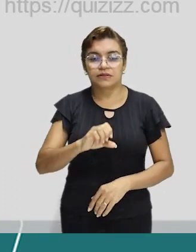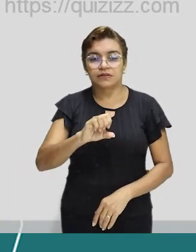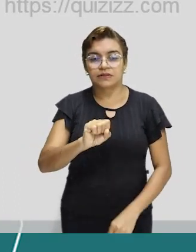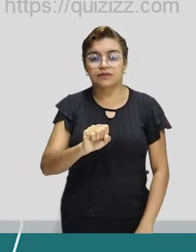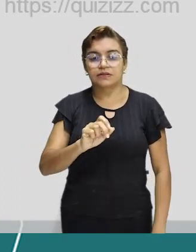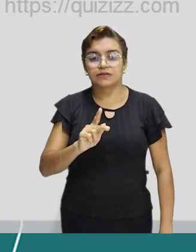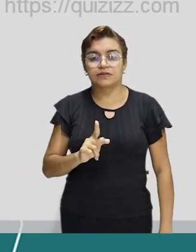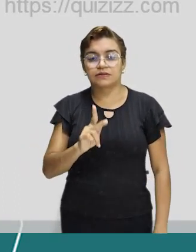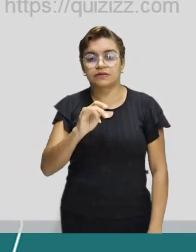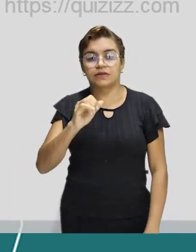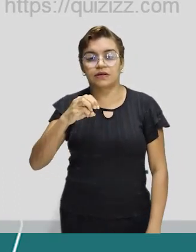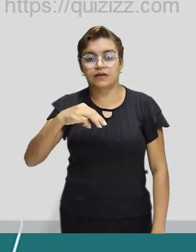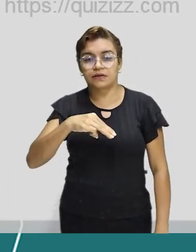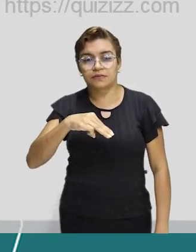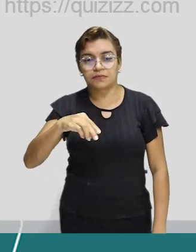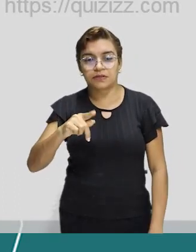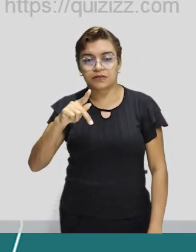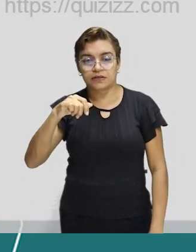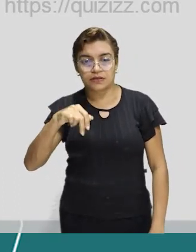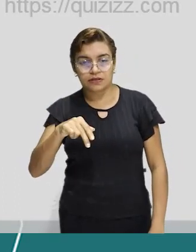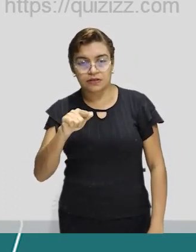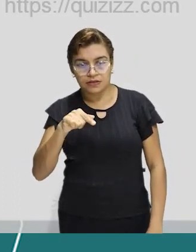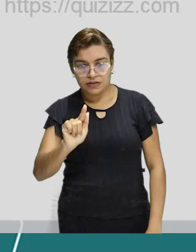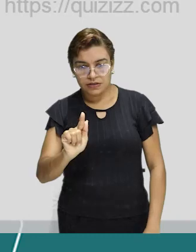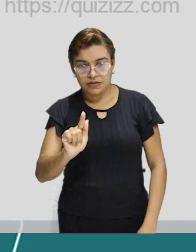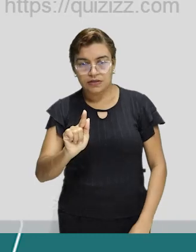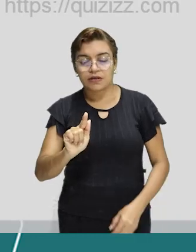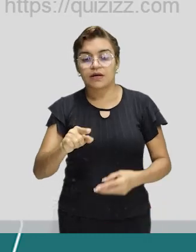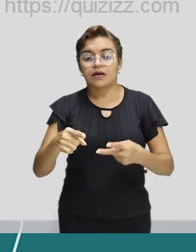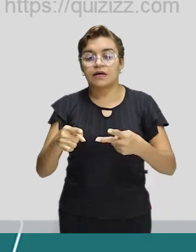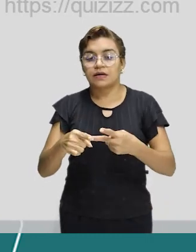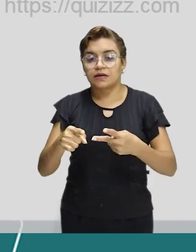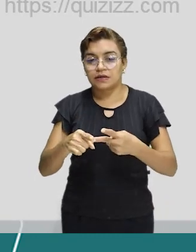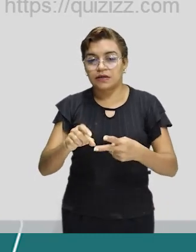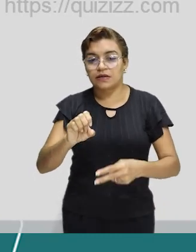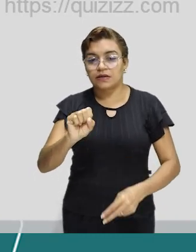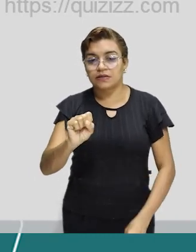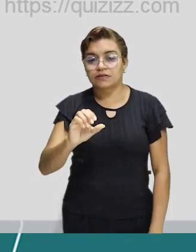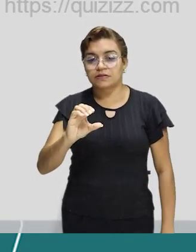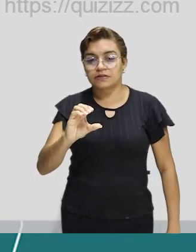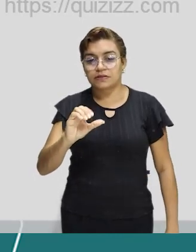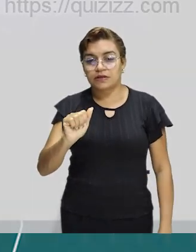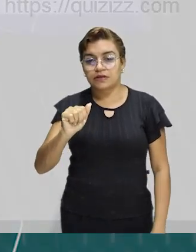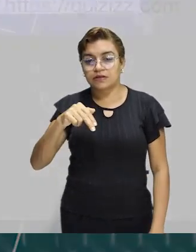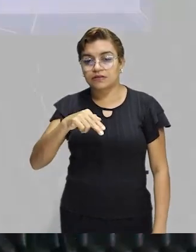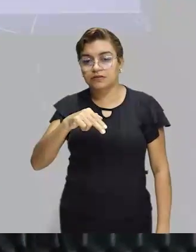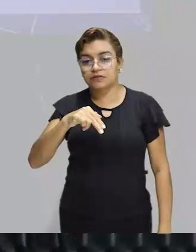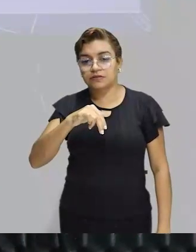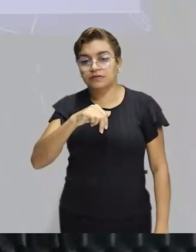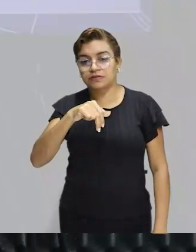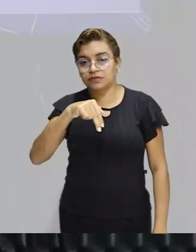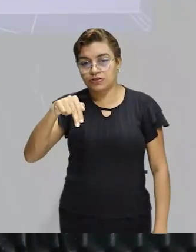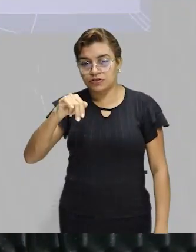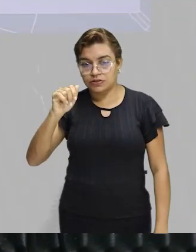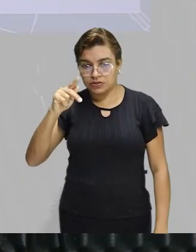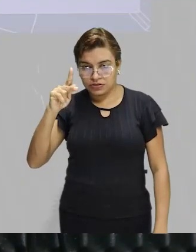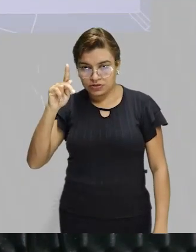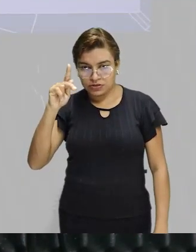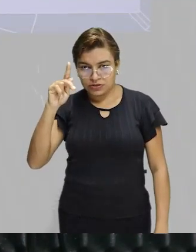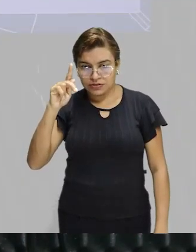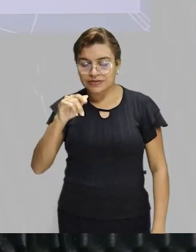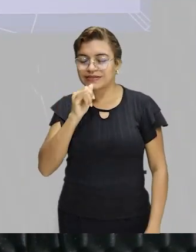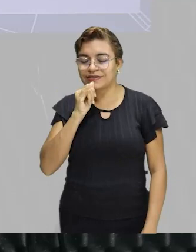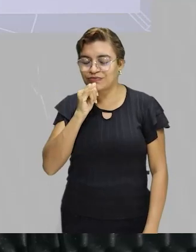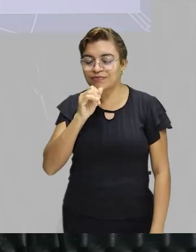estratégias conhecidas. Skimming e scanning são dois nomes que a gente não traduz propriamente, são duas técnicas utilizadas no